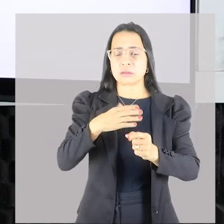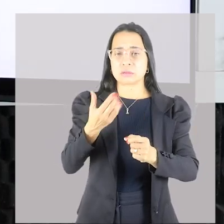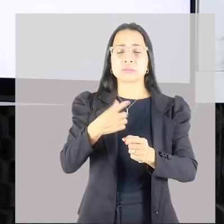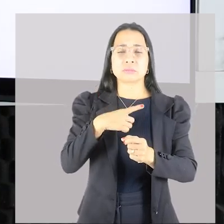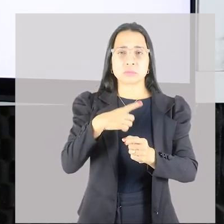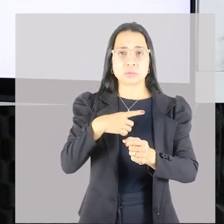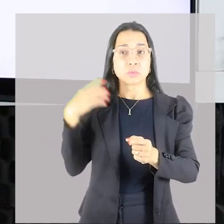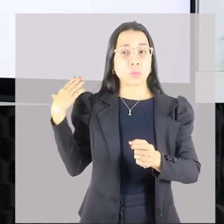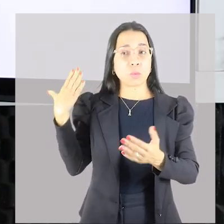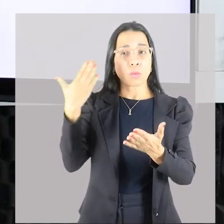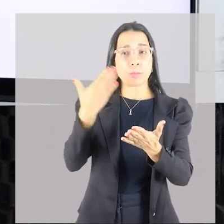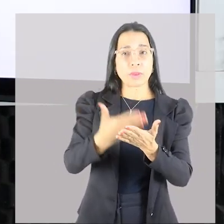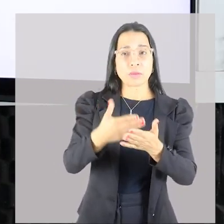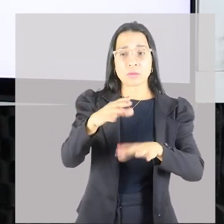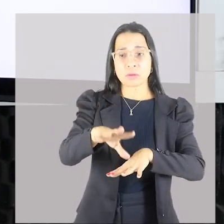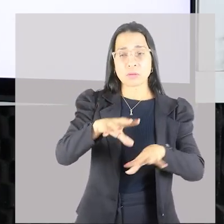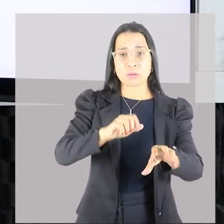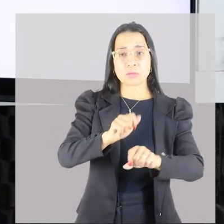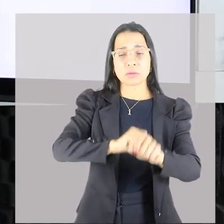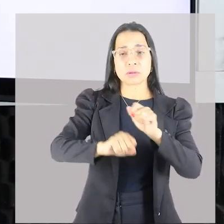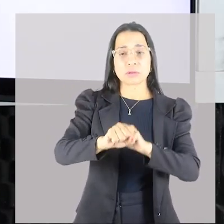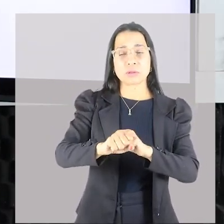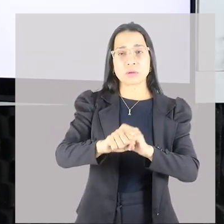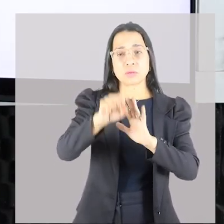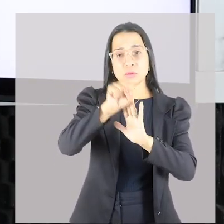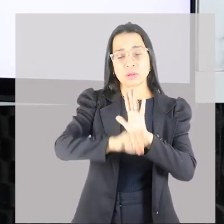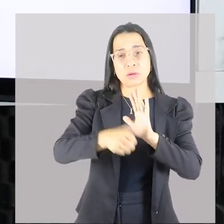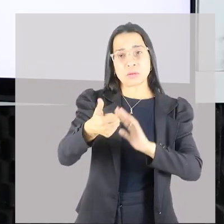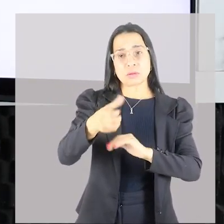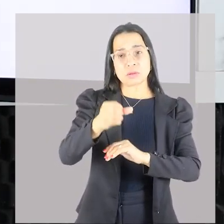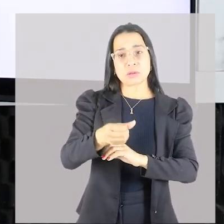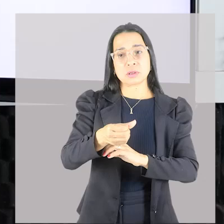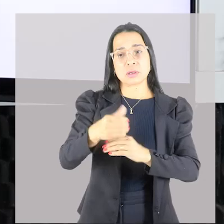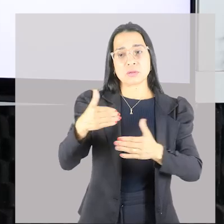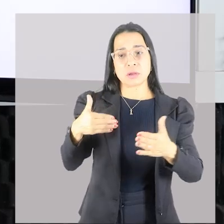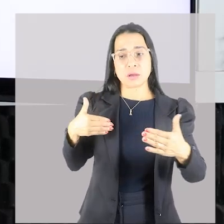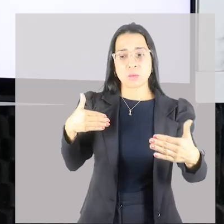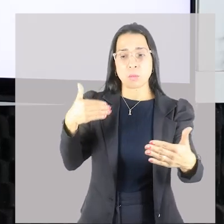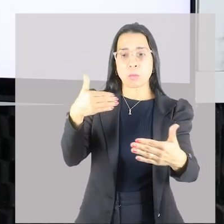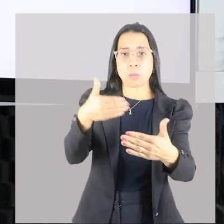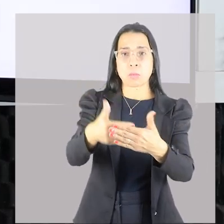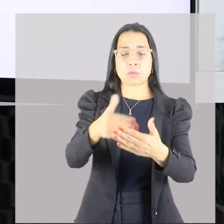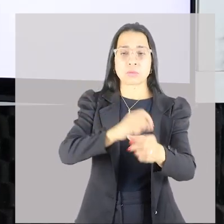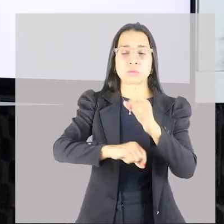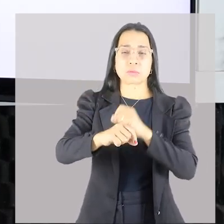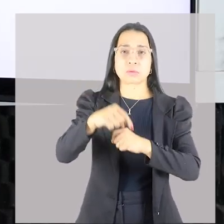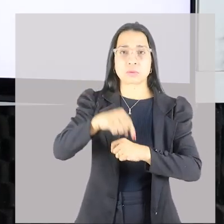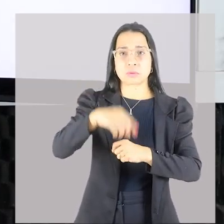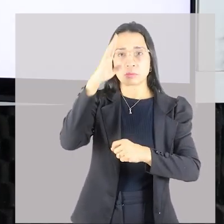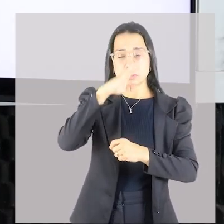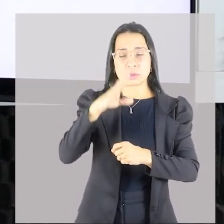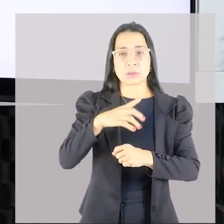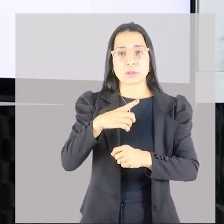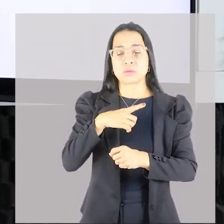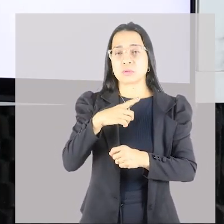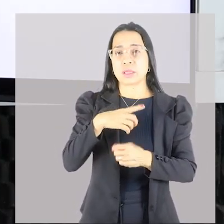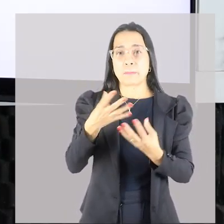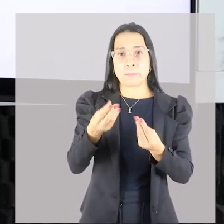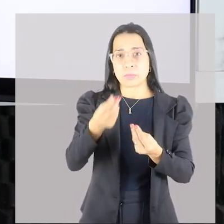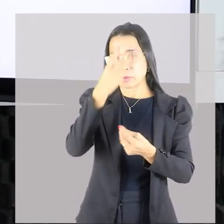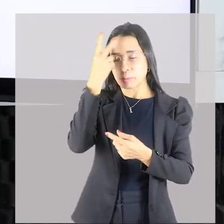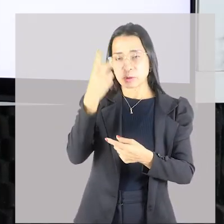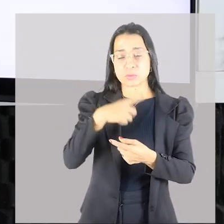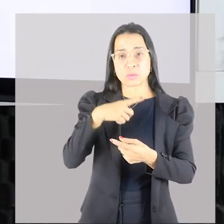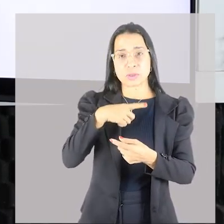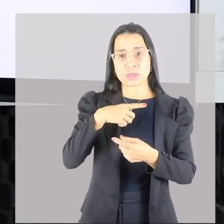colonização, desde o século XVI, e vai perdurando ao longo do tempo. Então no Brasil tu tem muita gente que não tem terra